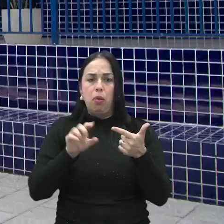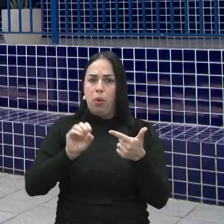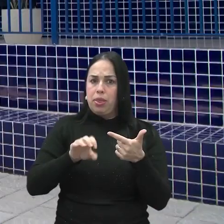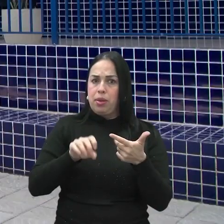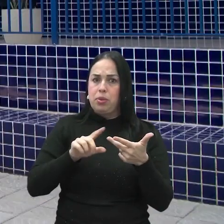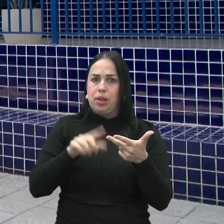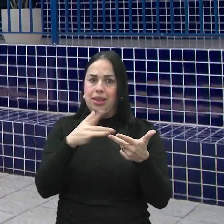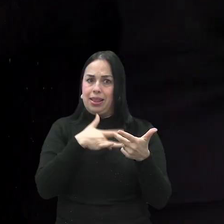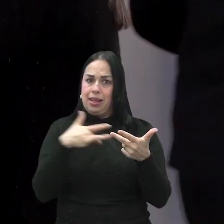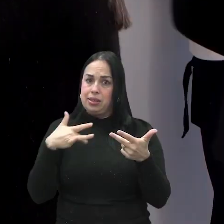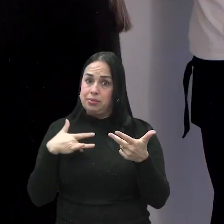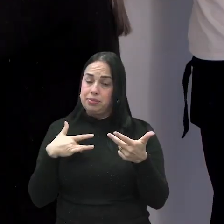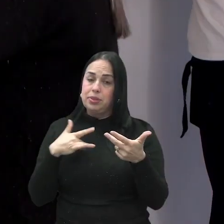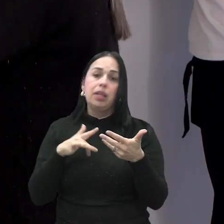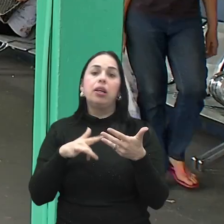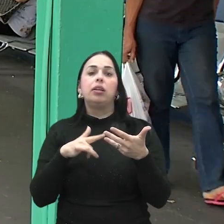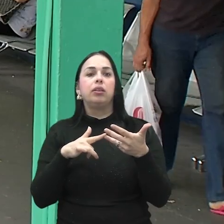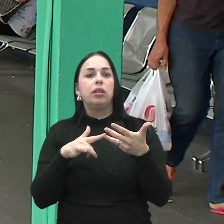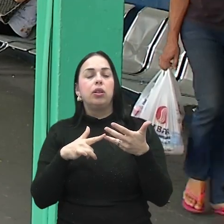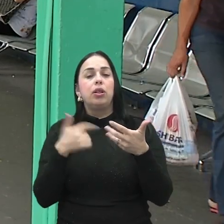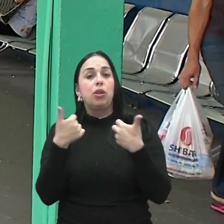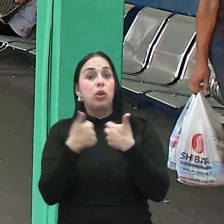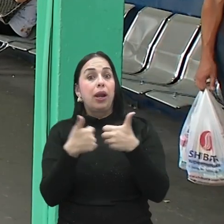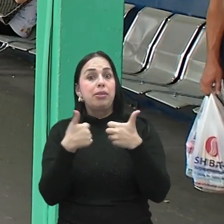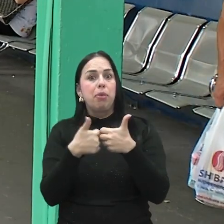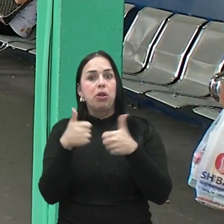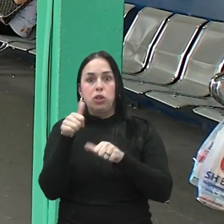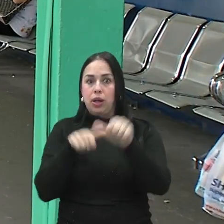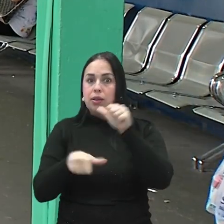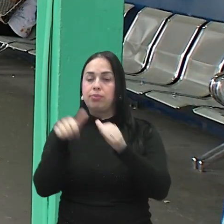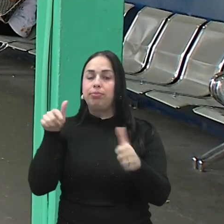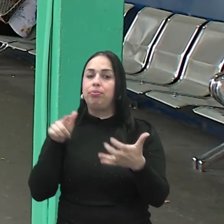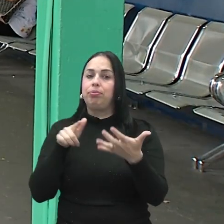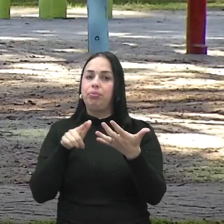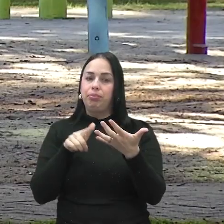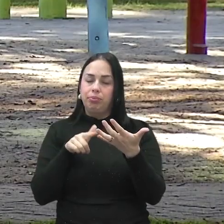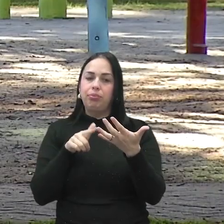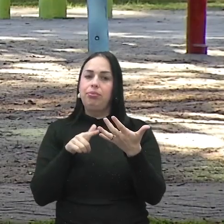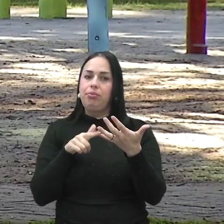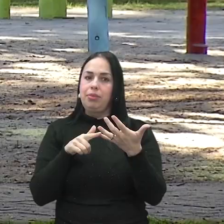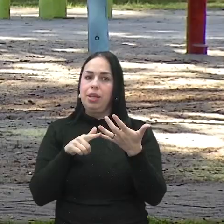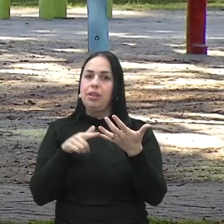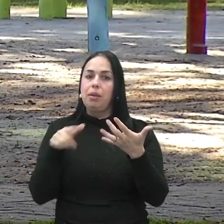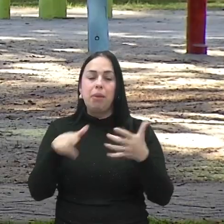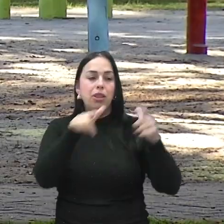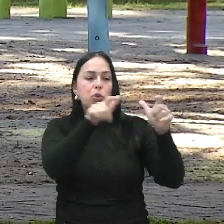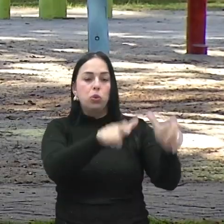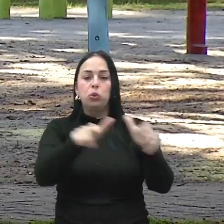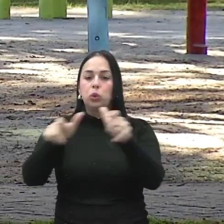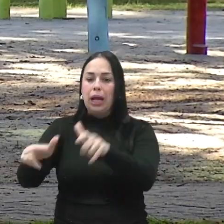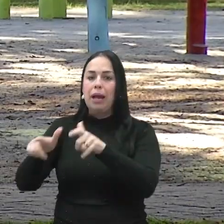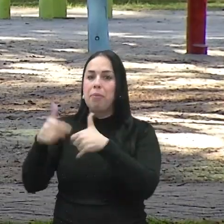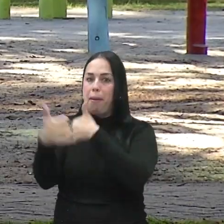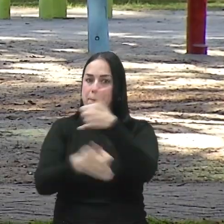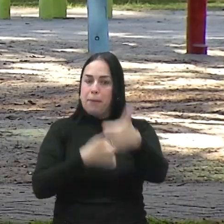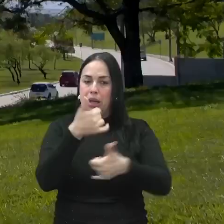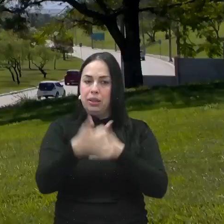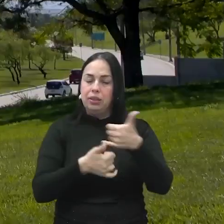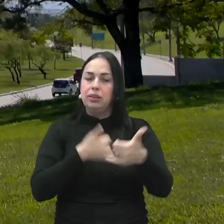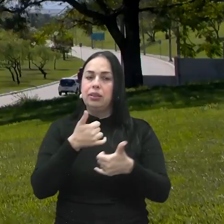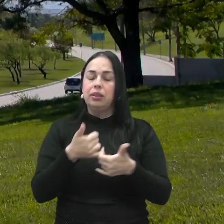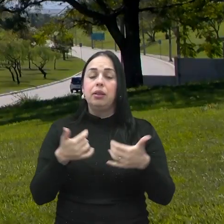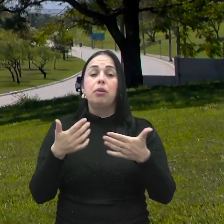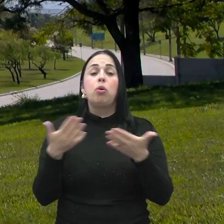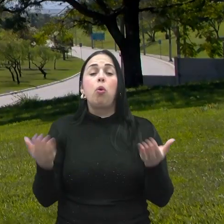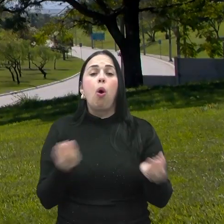segurança, educação e saúde, melhorias no transporte e até mesmo novas áreas de lazer.